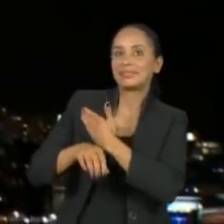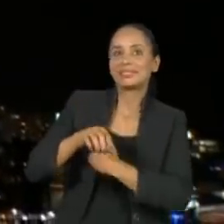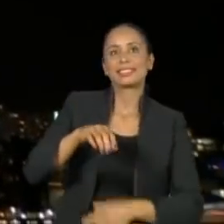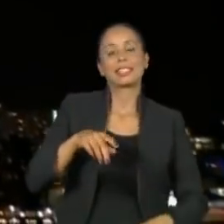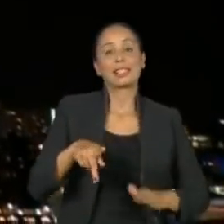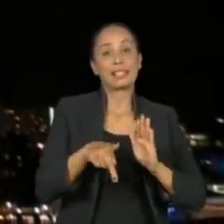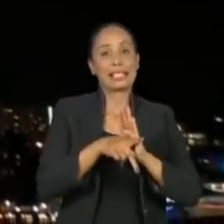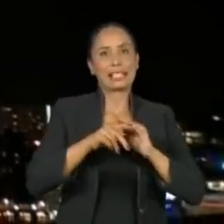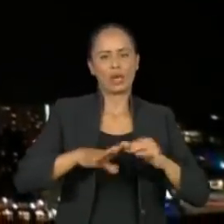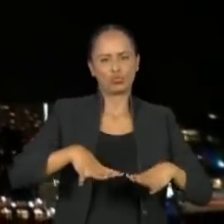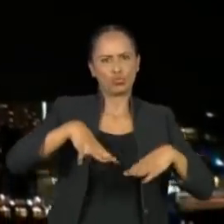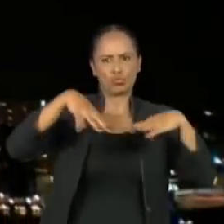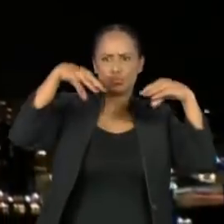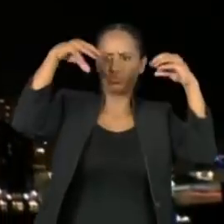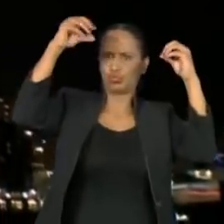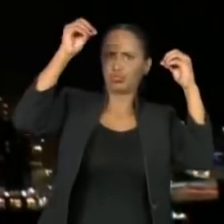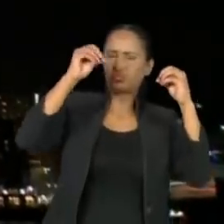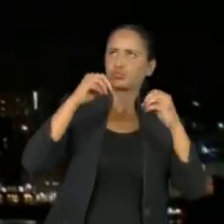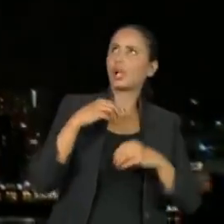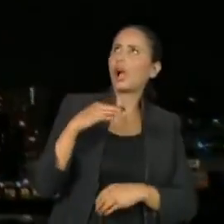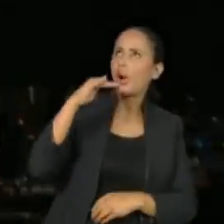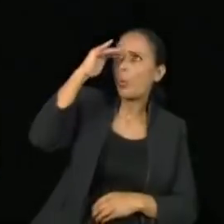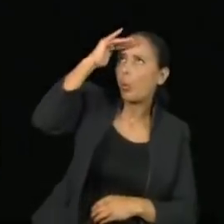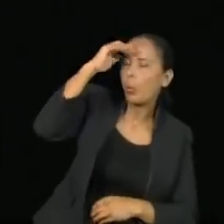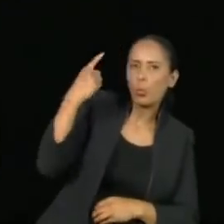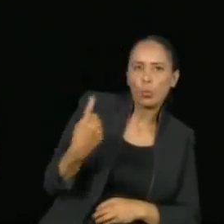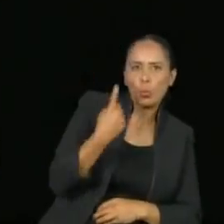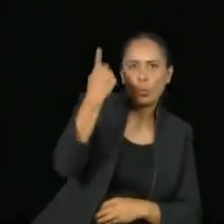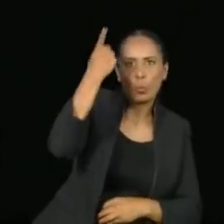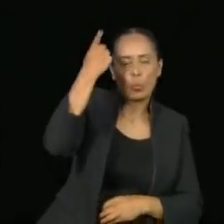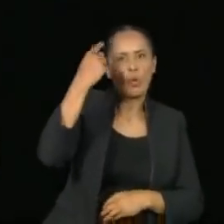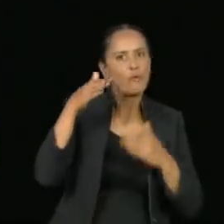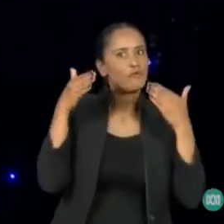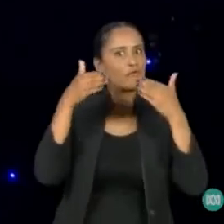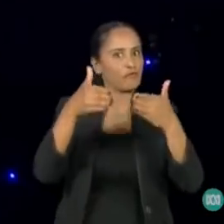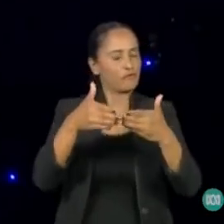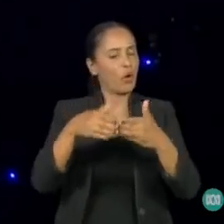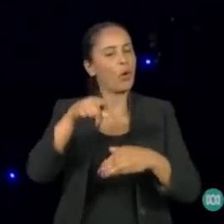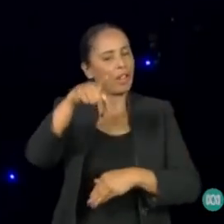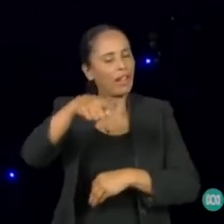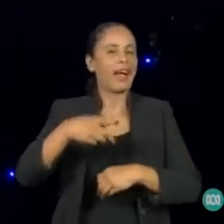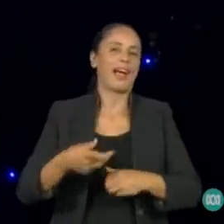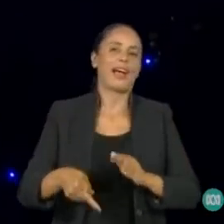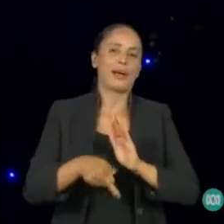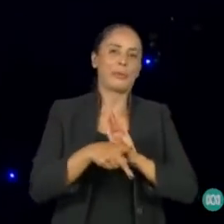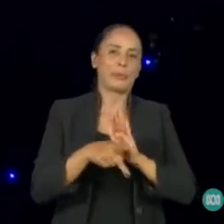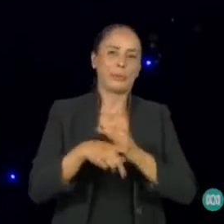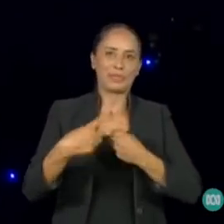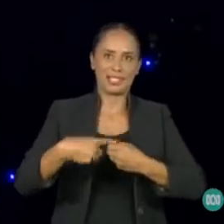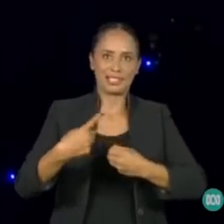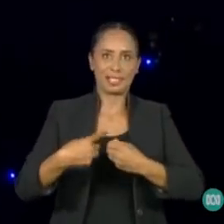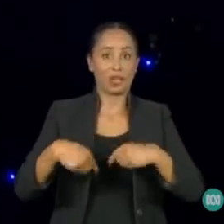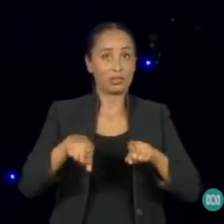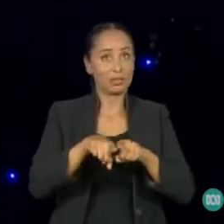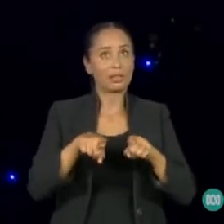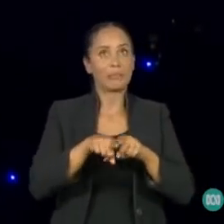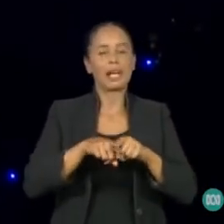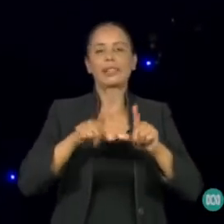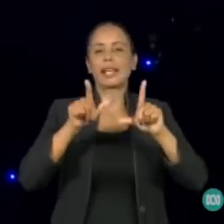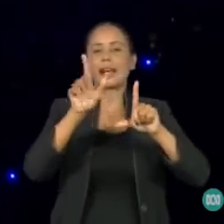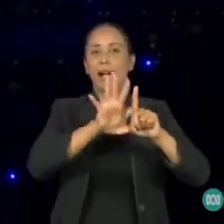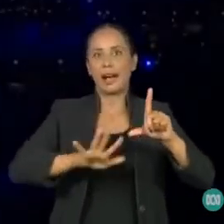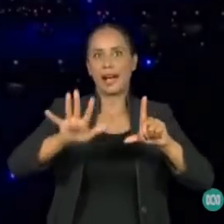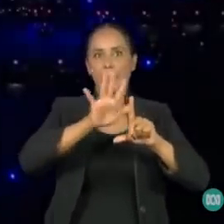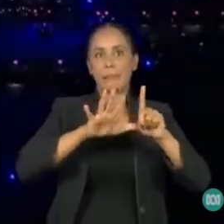de 300 metros de altura, é o principal ponto turístico da cidade. Imagens de profissionais da saúde foram projetadas